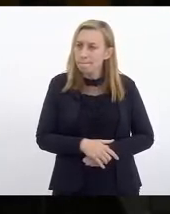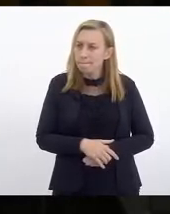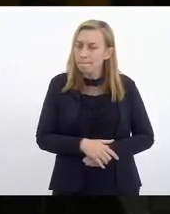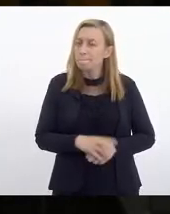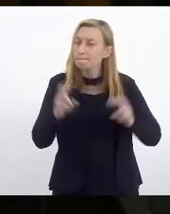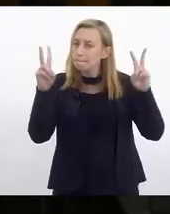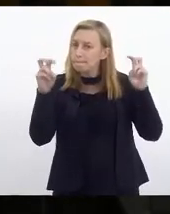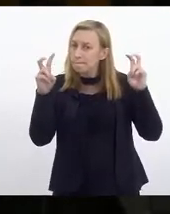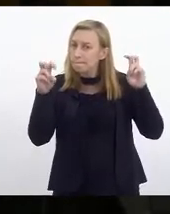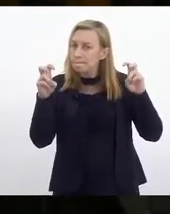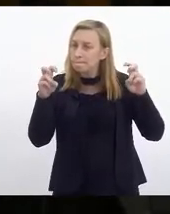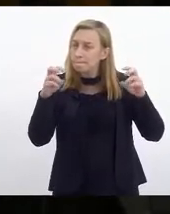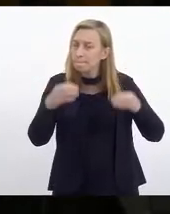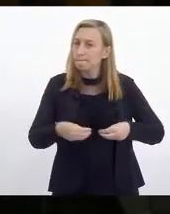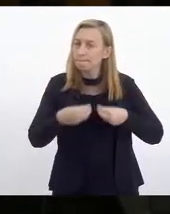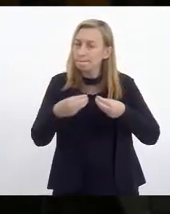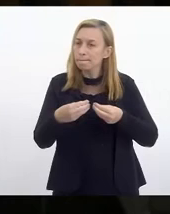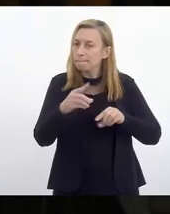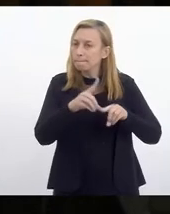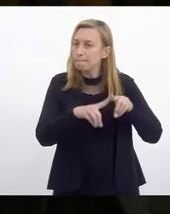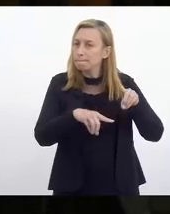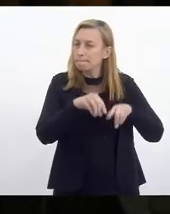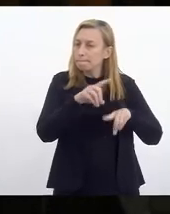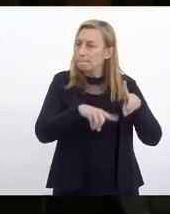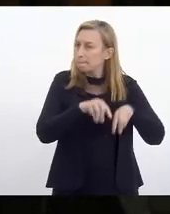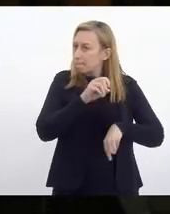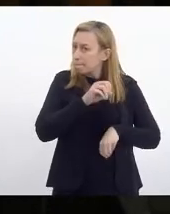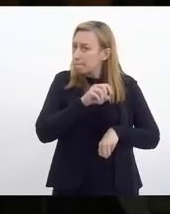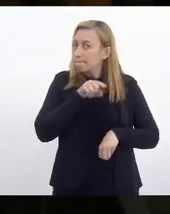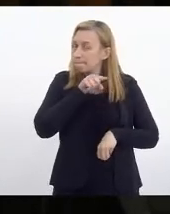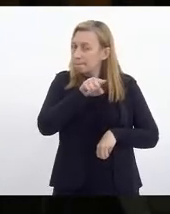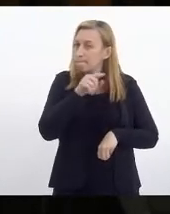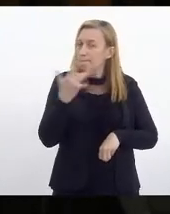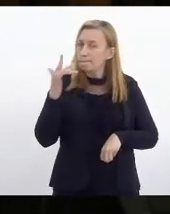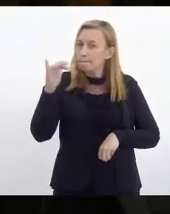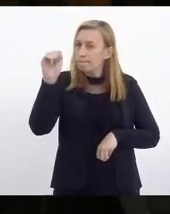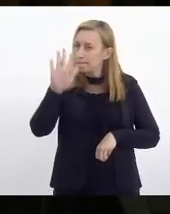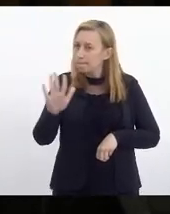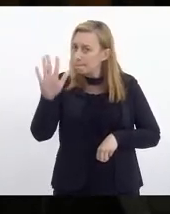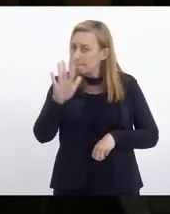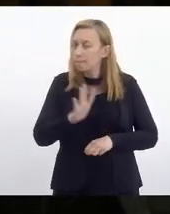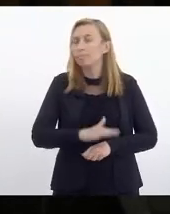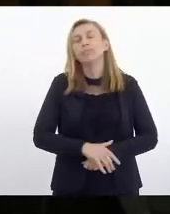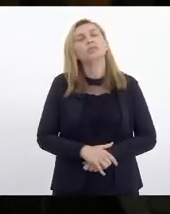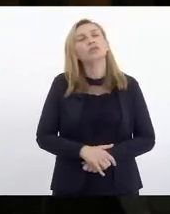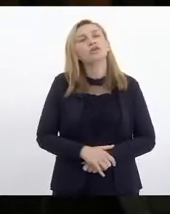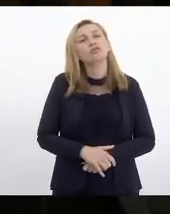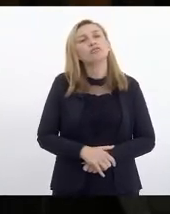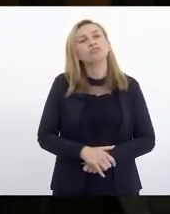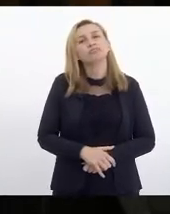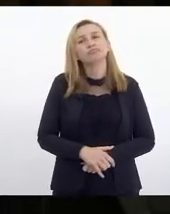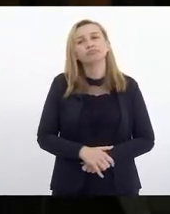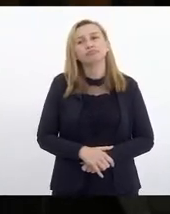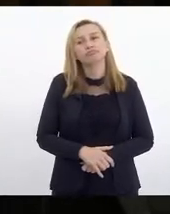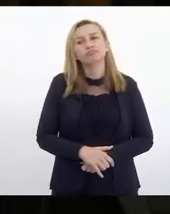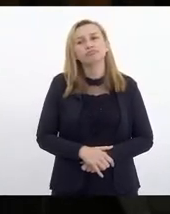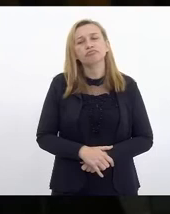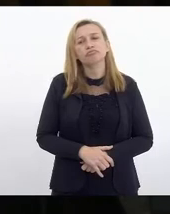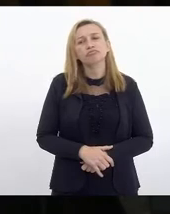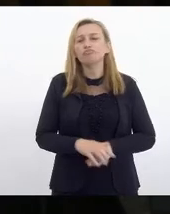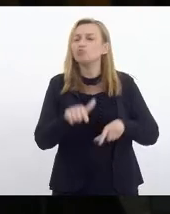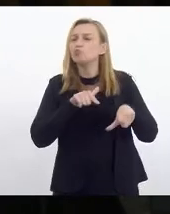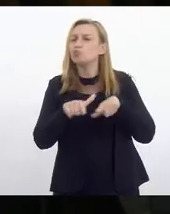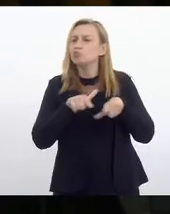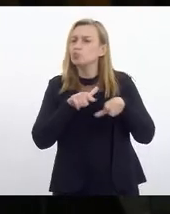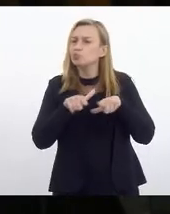nessa questão, quando entrega esse produto lá no Tesouro Nacional, deriva um pouco aí do